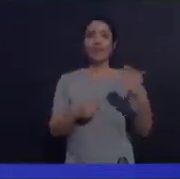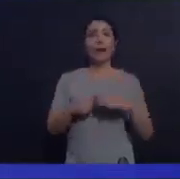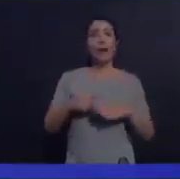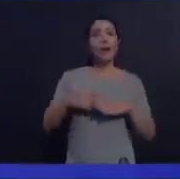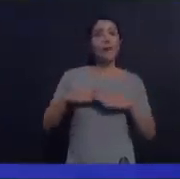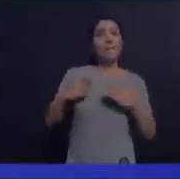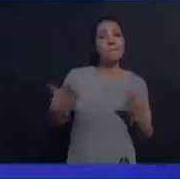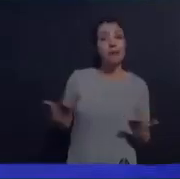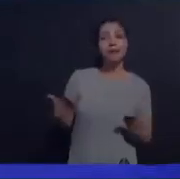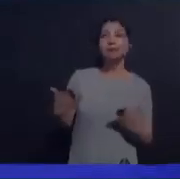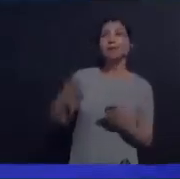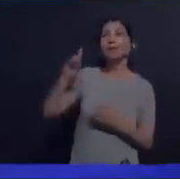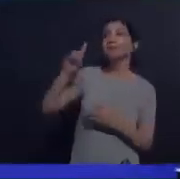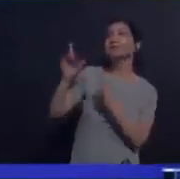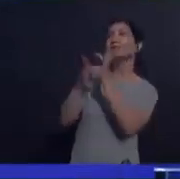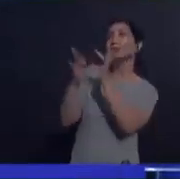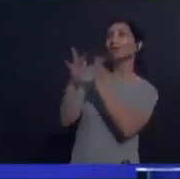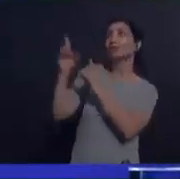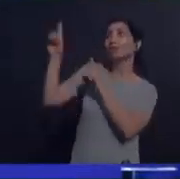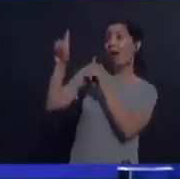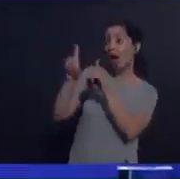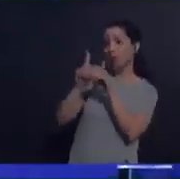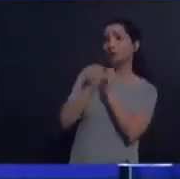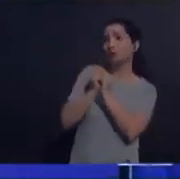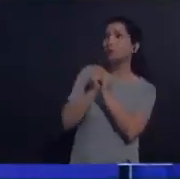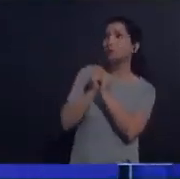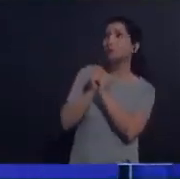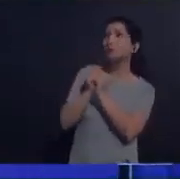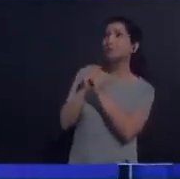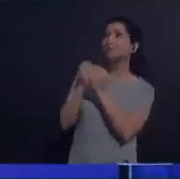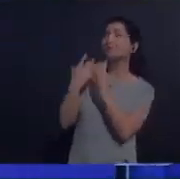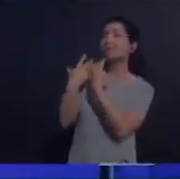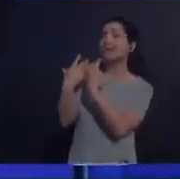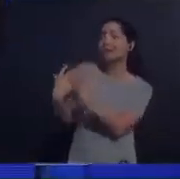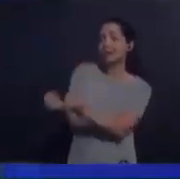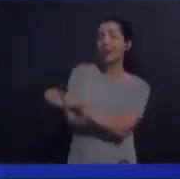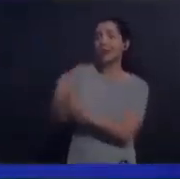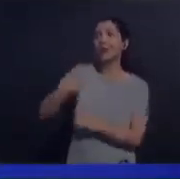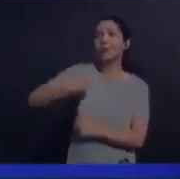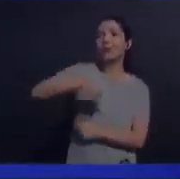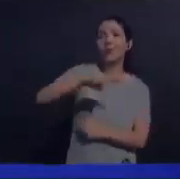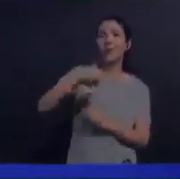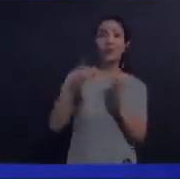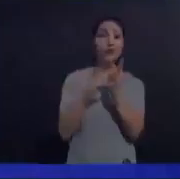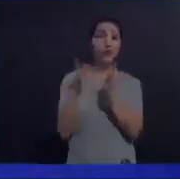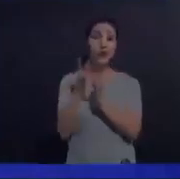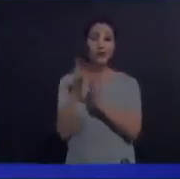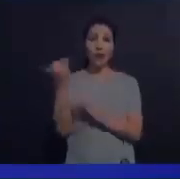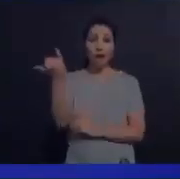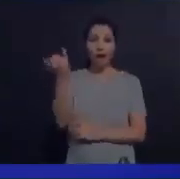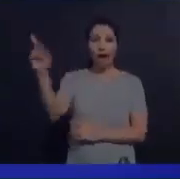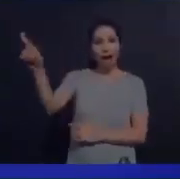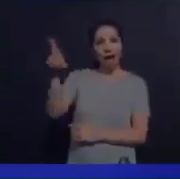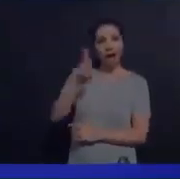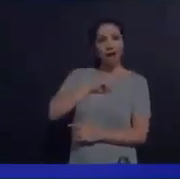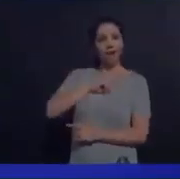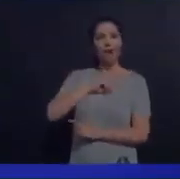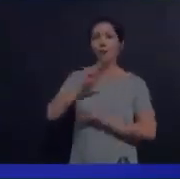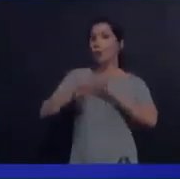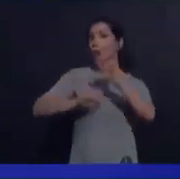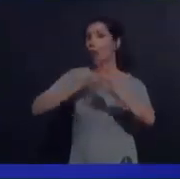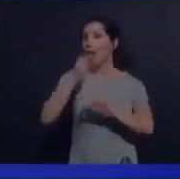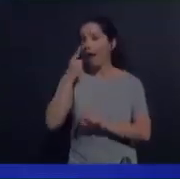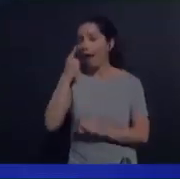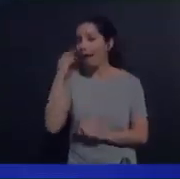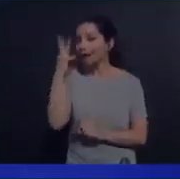Mas eu falei: Jesus, se o Senhor vai estar comigo, eu vou sim. Sabe o que Jesus me respondeu, gente? Olha que coisa mais